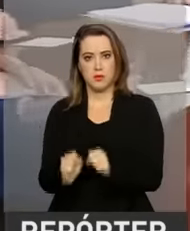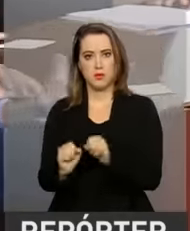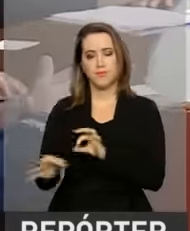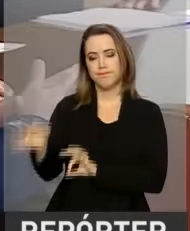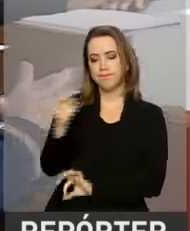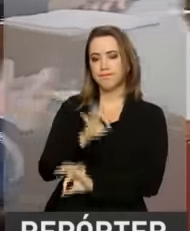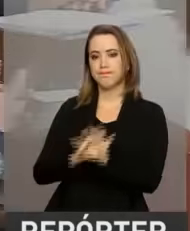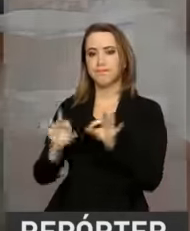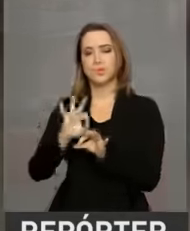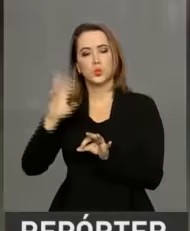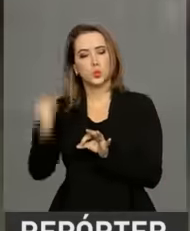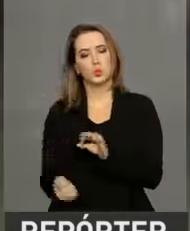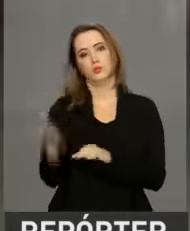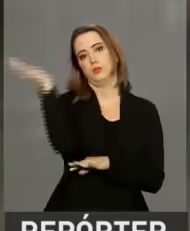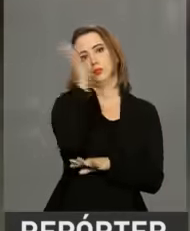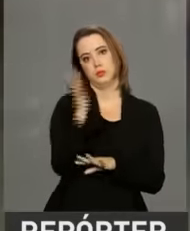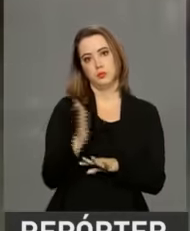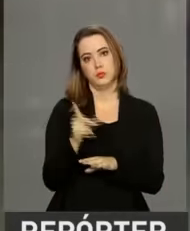reconstitucionalização